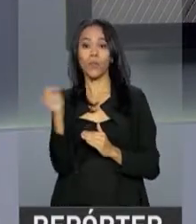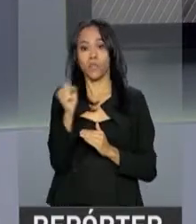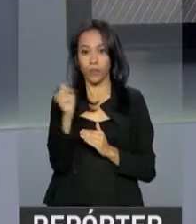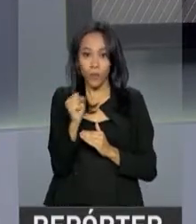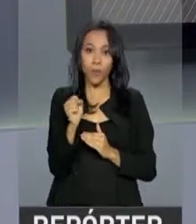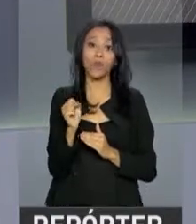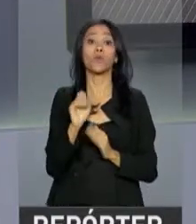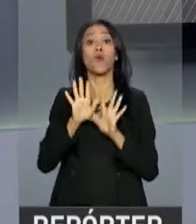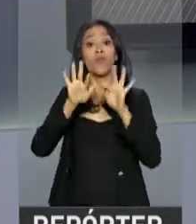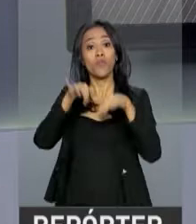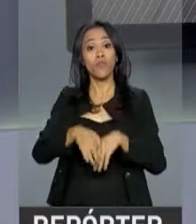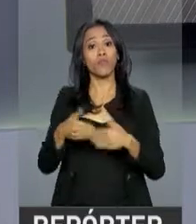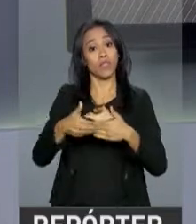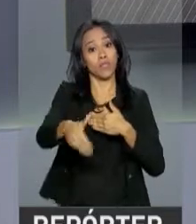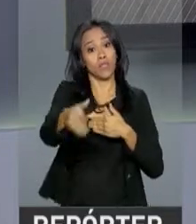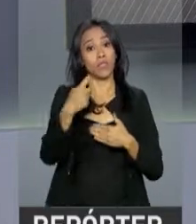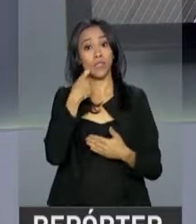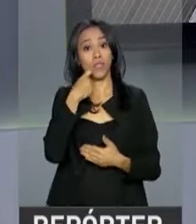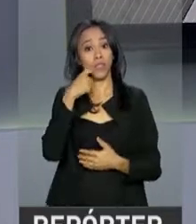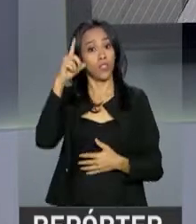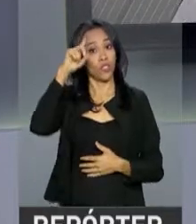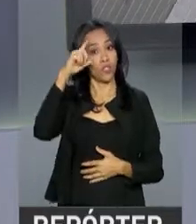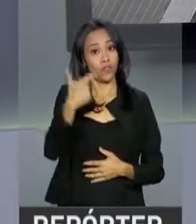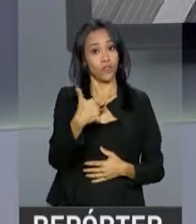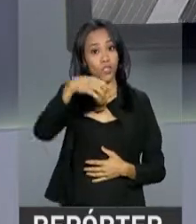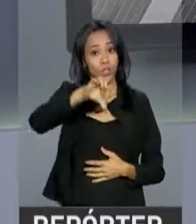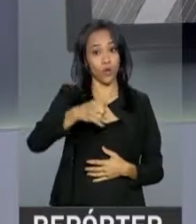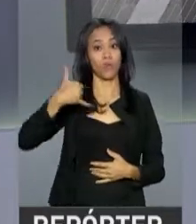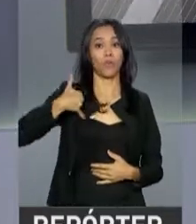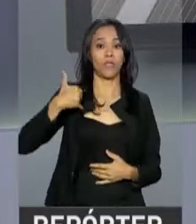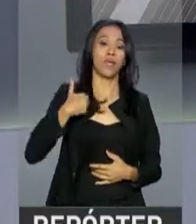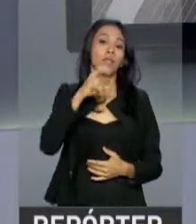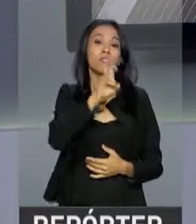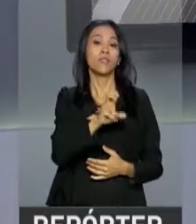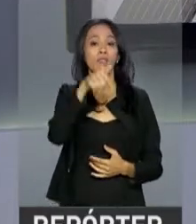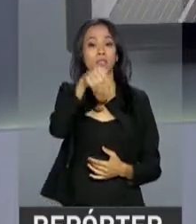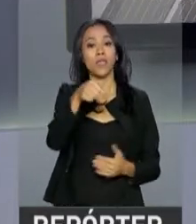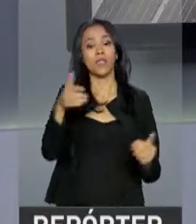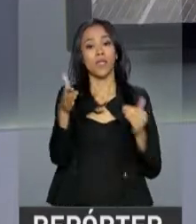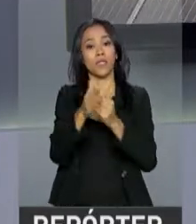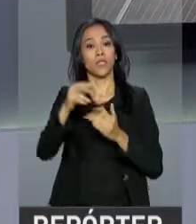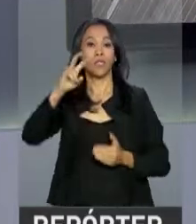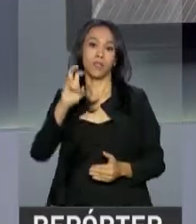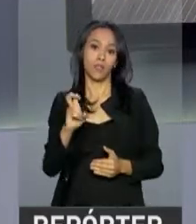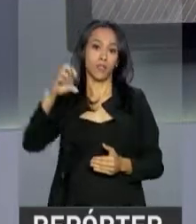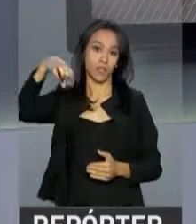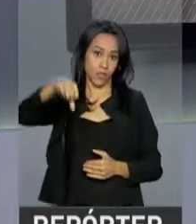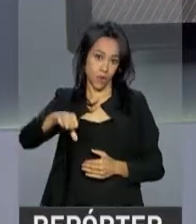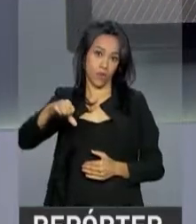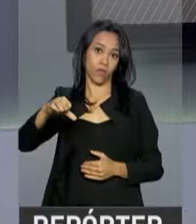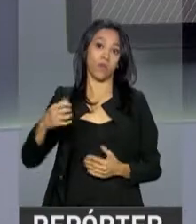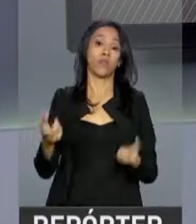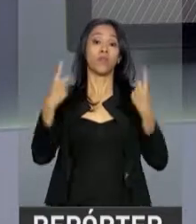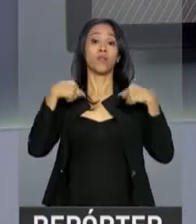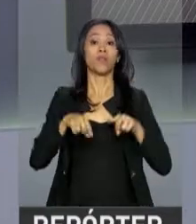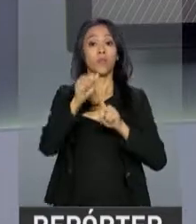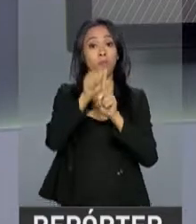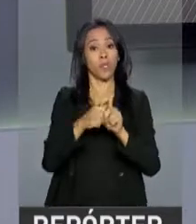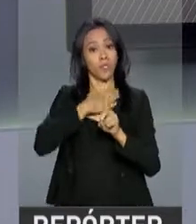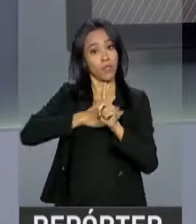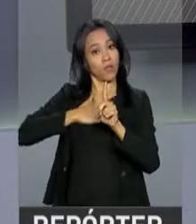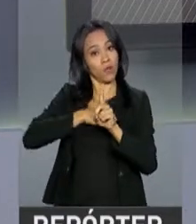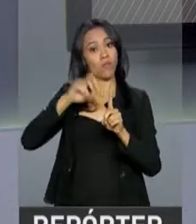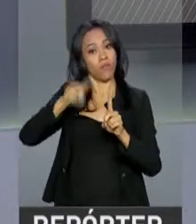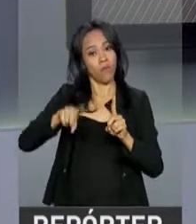termina nesta sexta feira dia 29 para quem tem entre 57 e 59 anos em agosto o site será liberado para